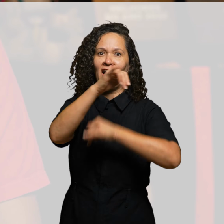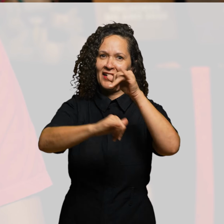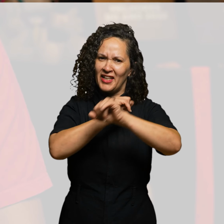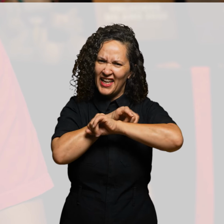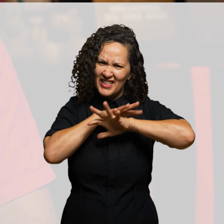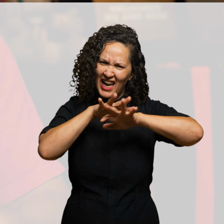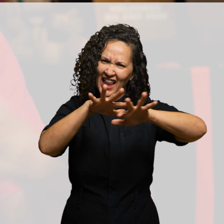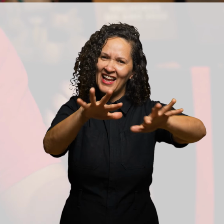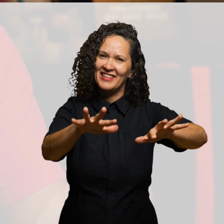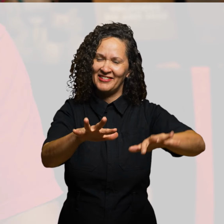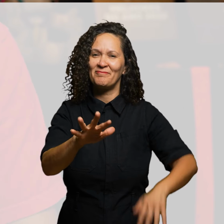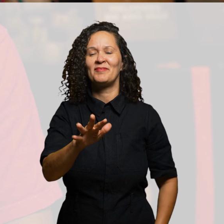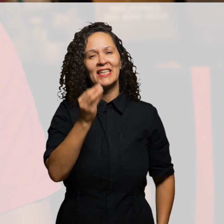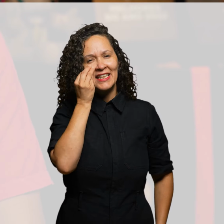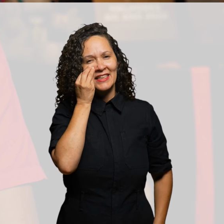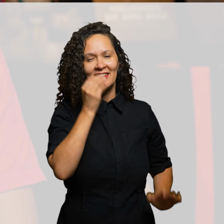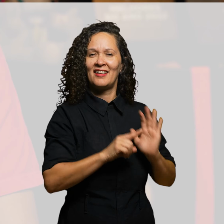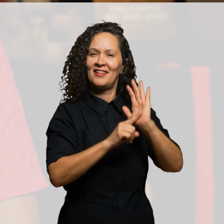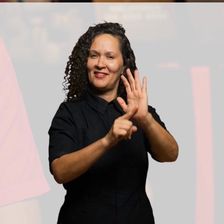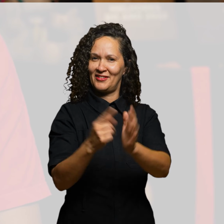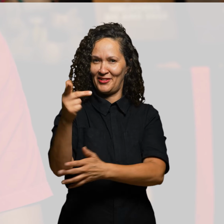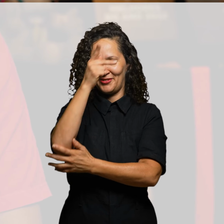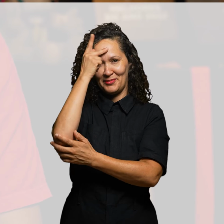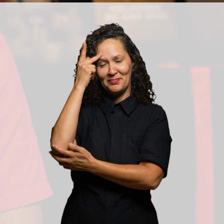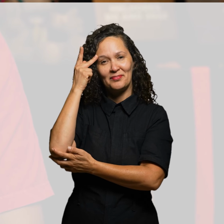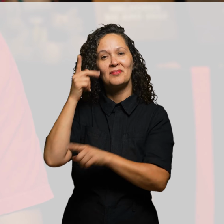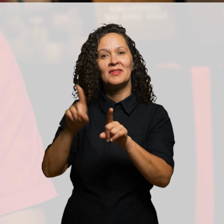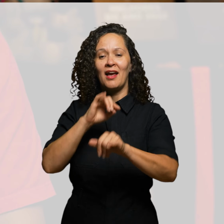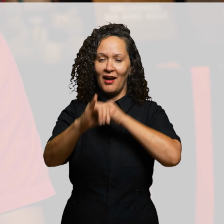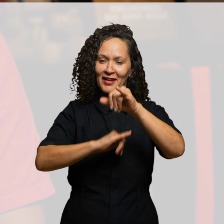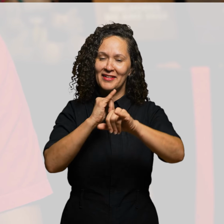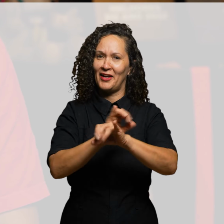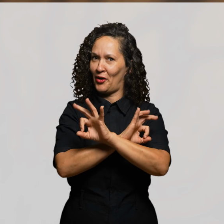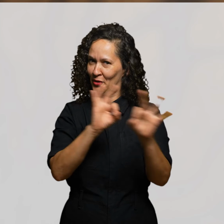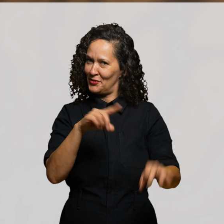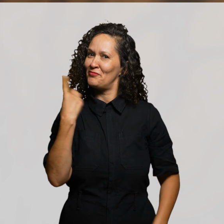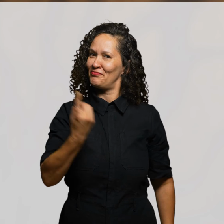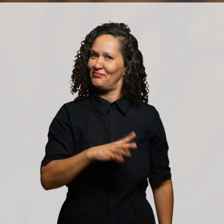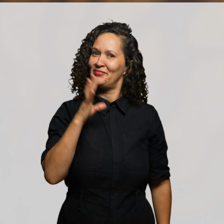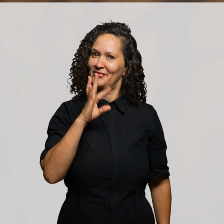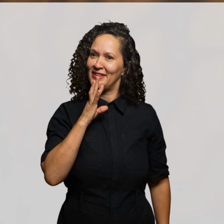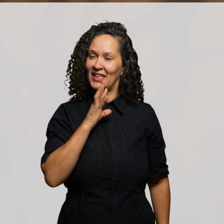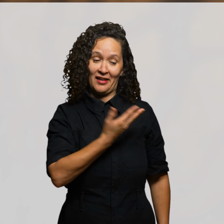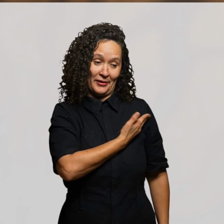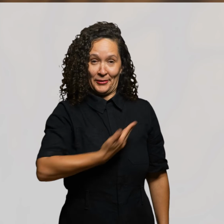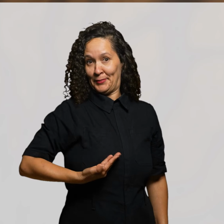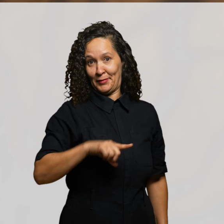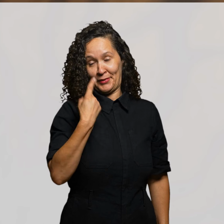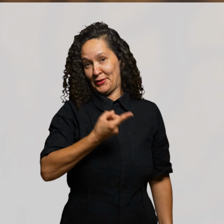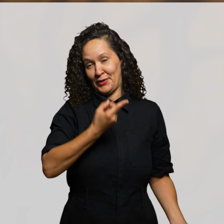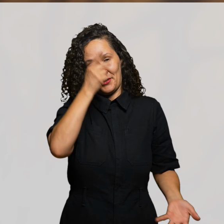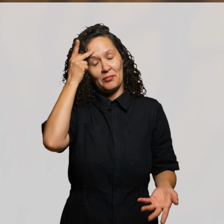procurando ajudar outras pessoas. Então a internet também é uma forma muito bacana. Essa vida pública, né, de